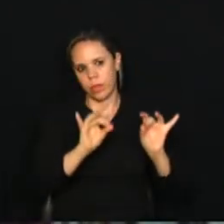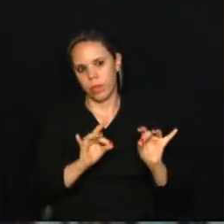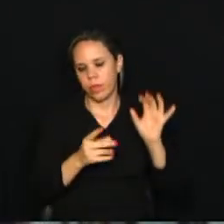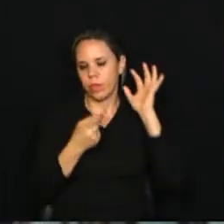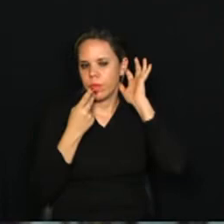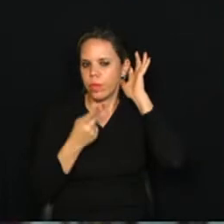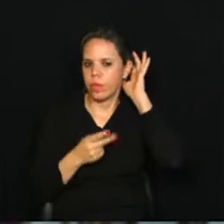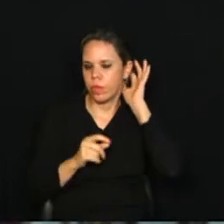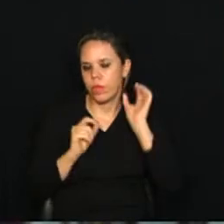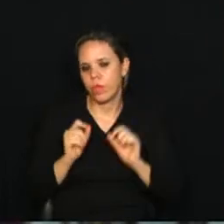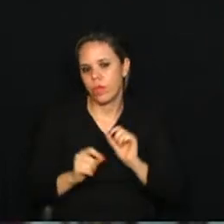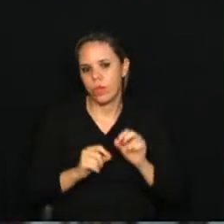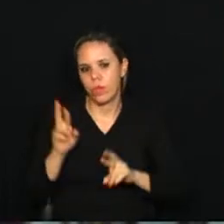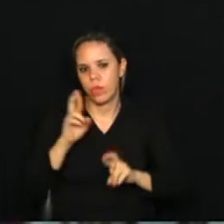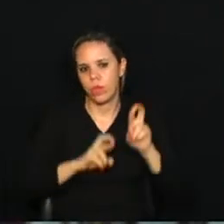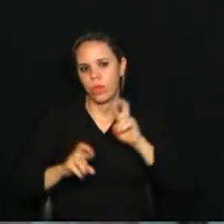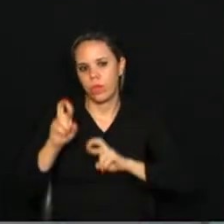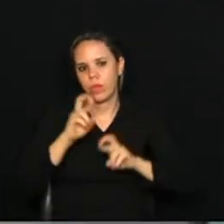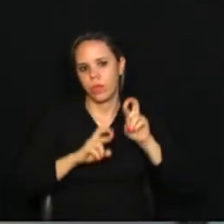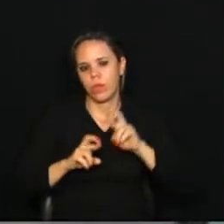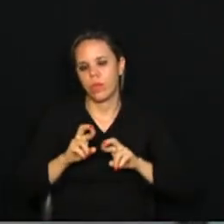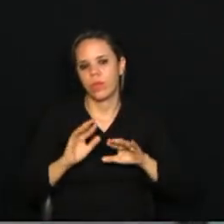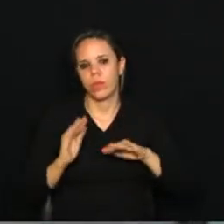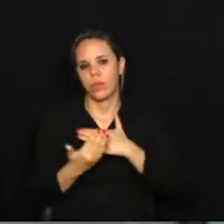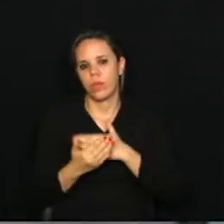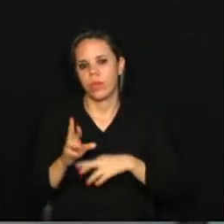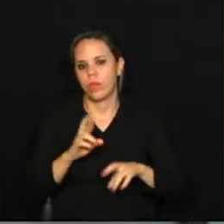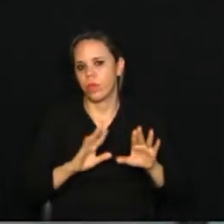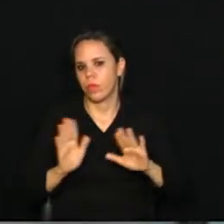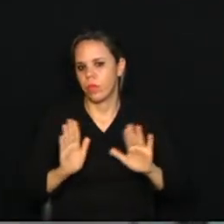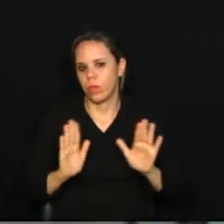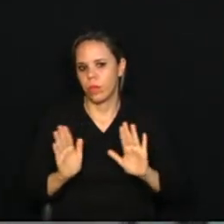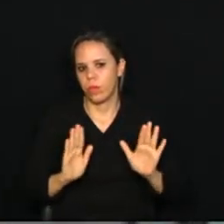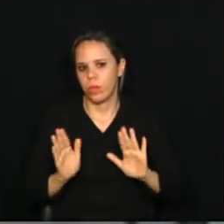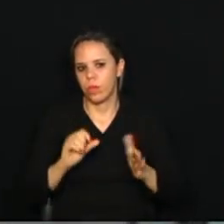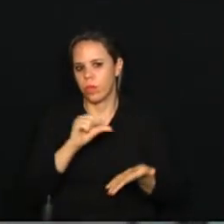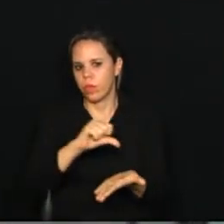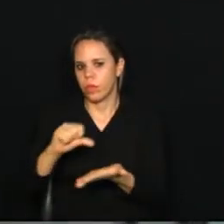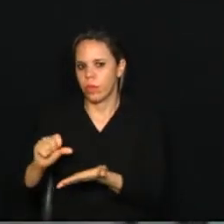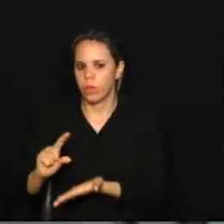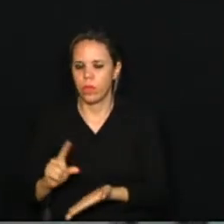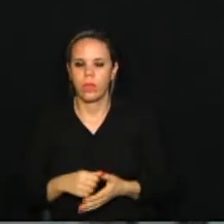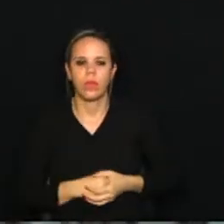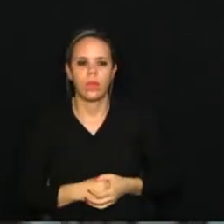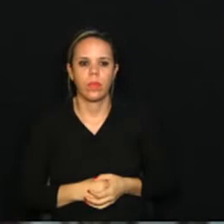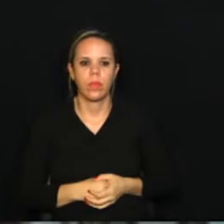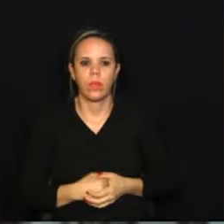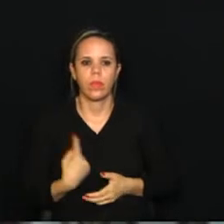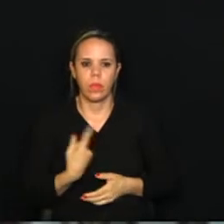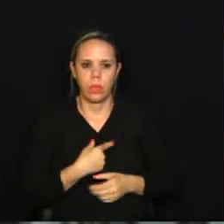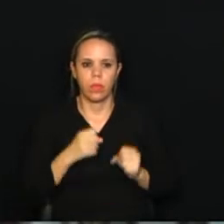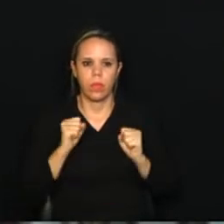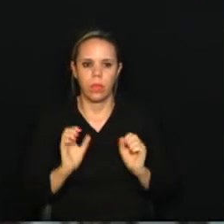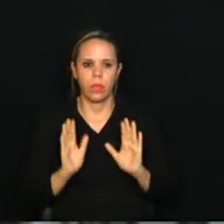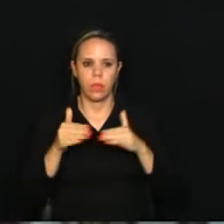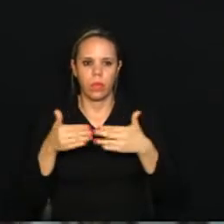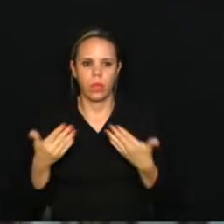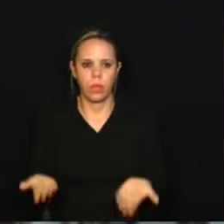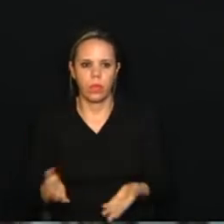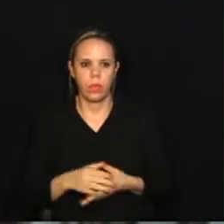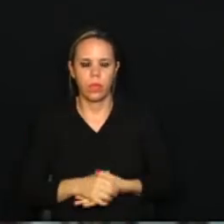disse de analisar por bairro e não mais por região, porque aí nós podemos focar